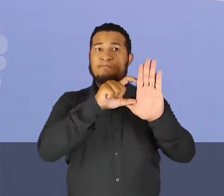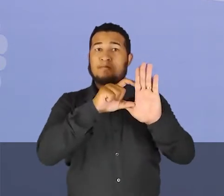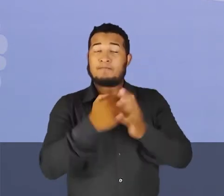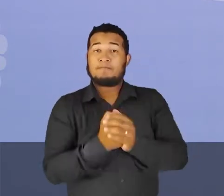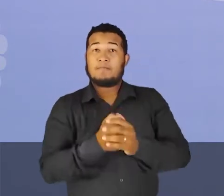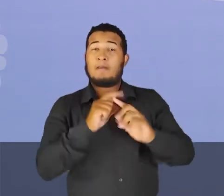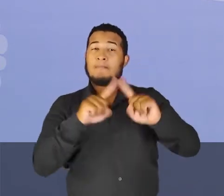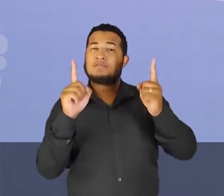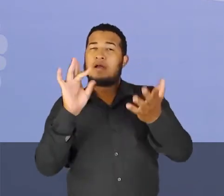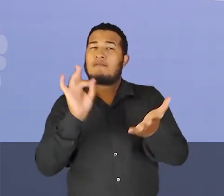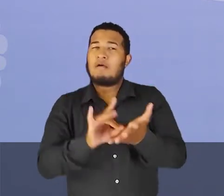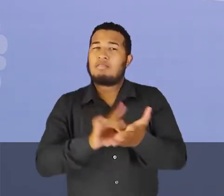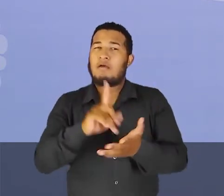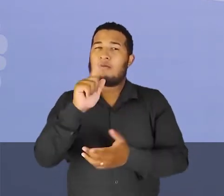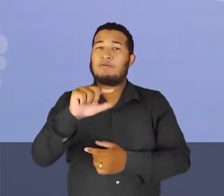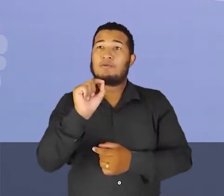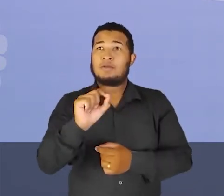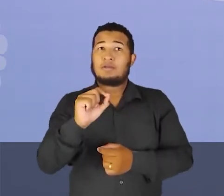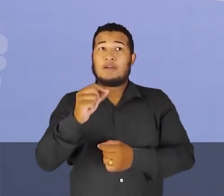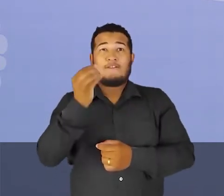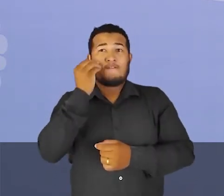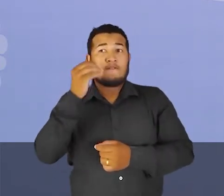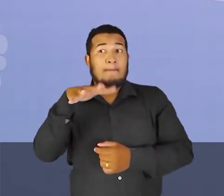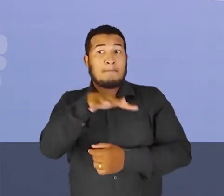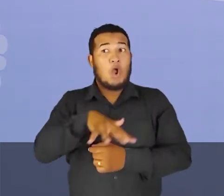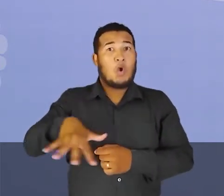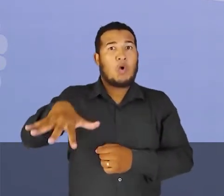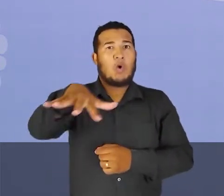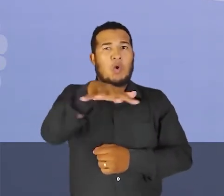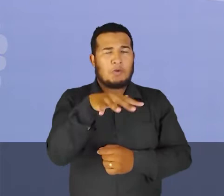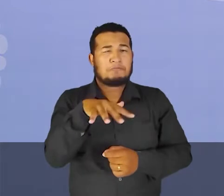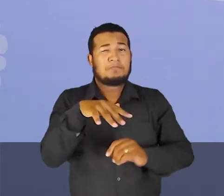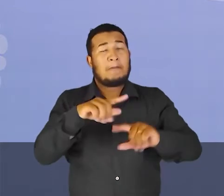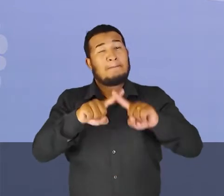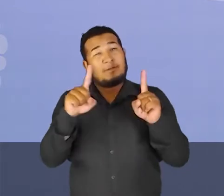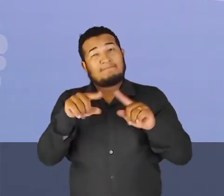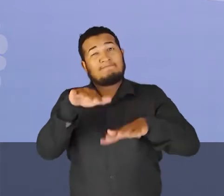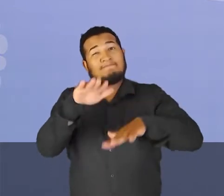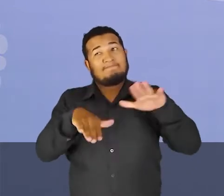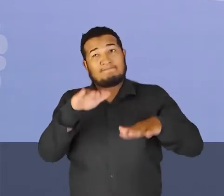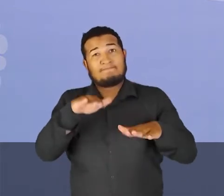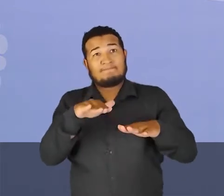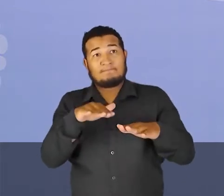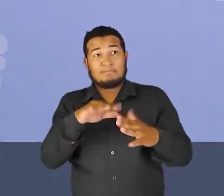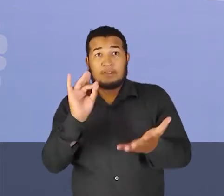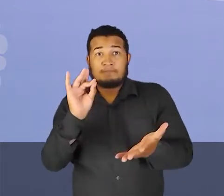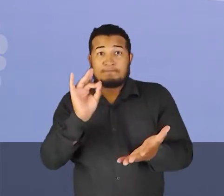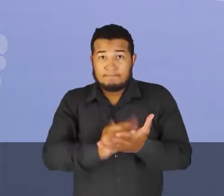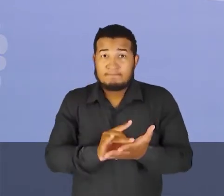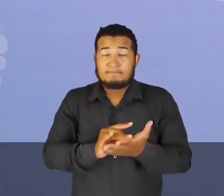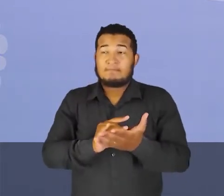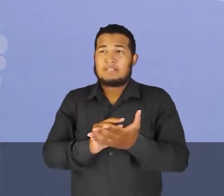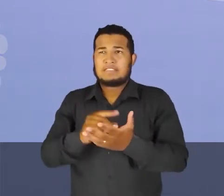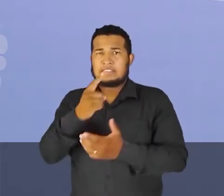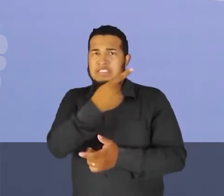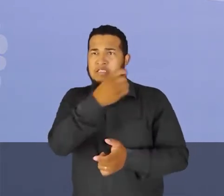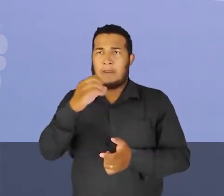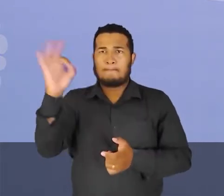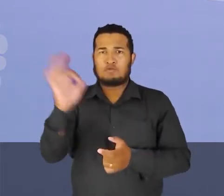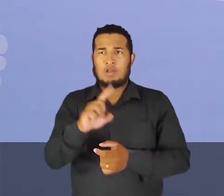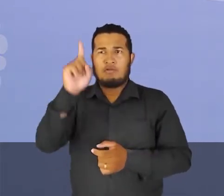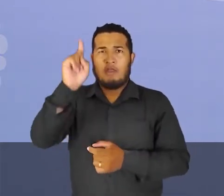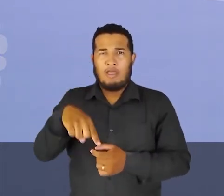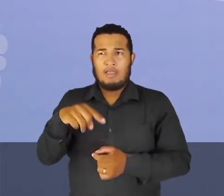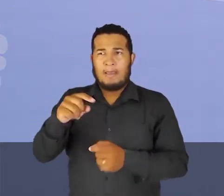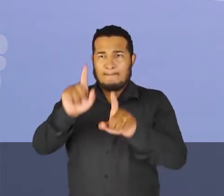características que, na verdade, né, são generalizadas e que muitas vezes não vão coincidir